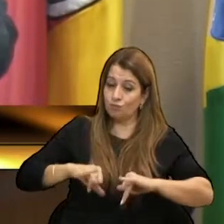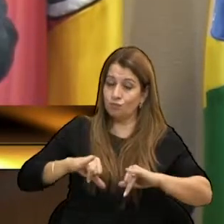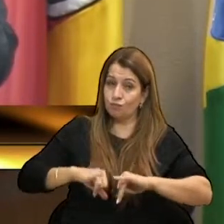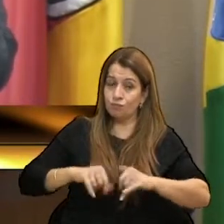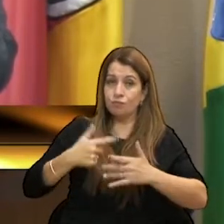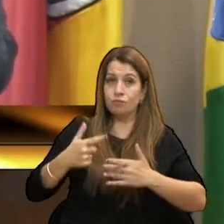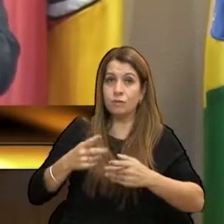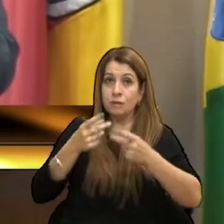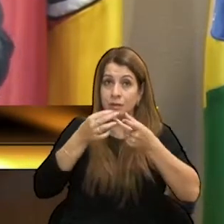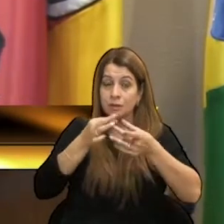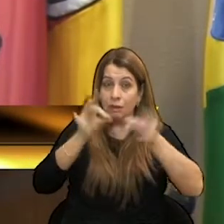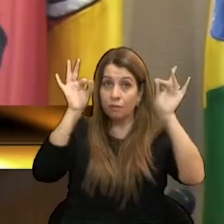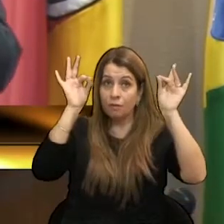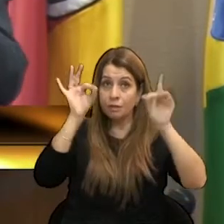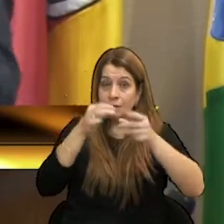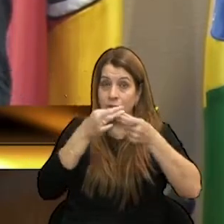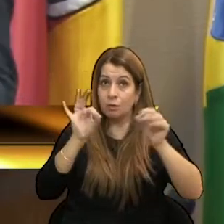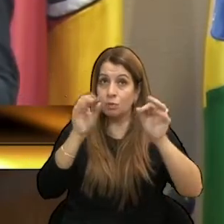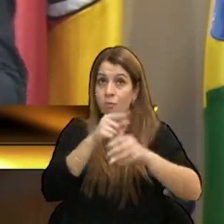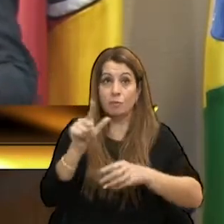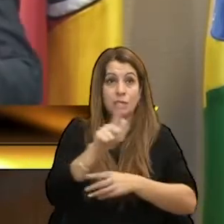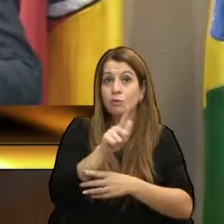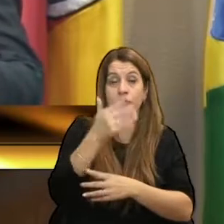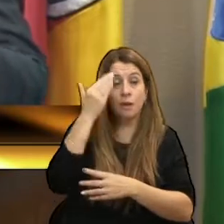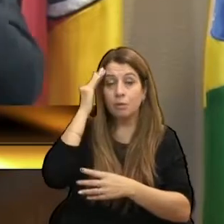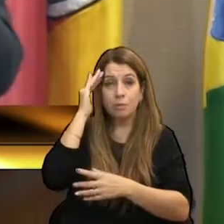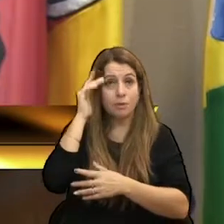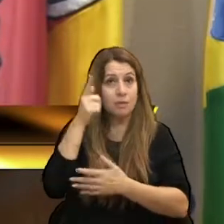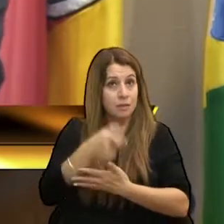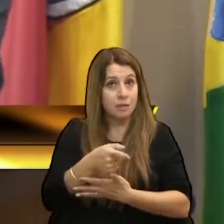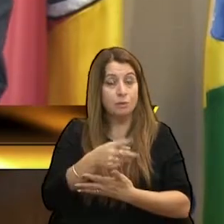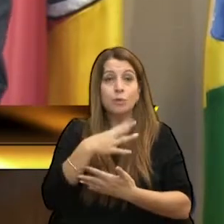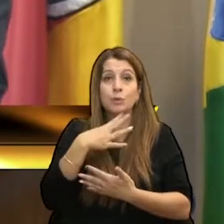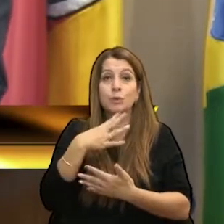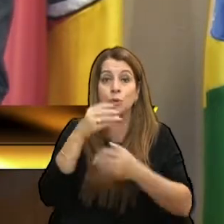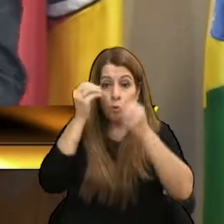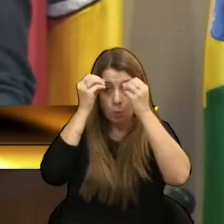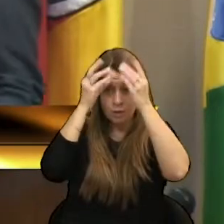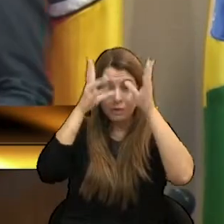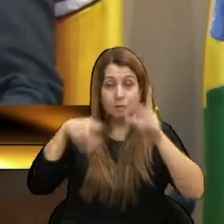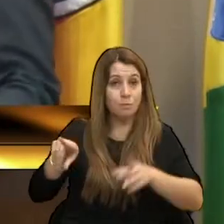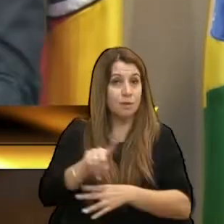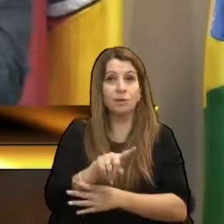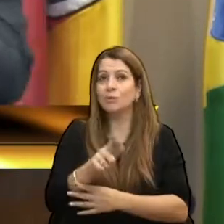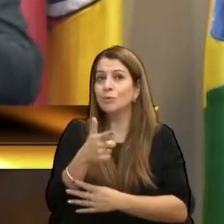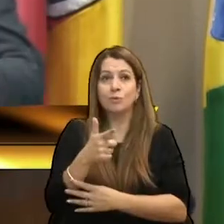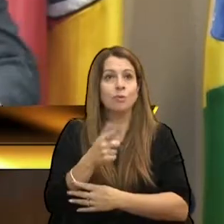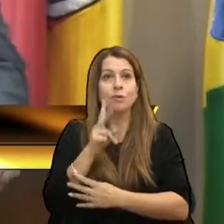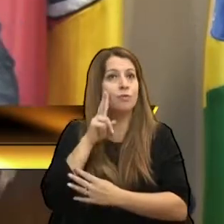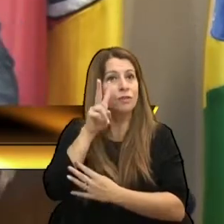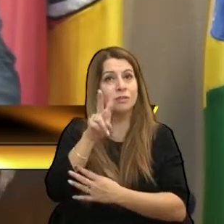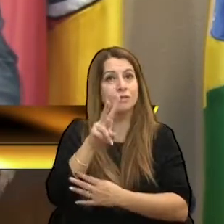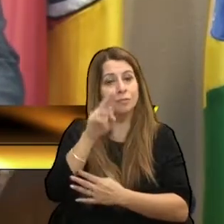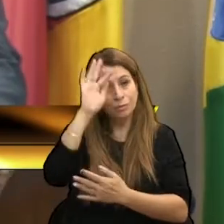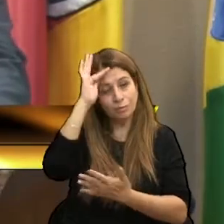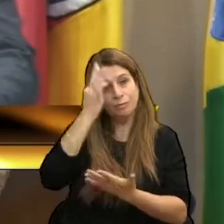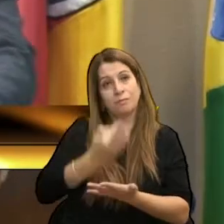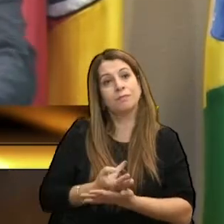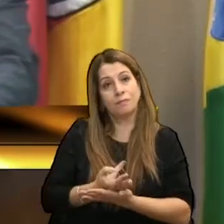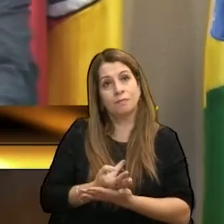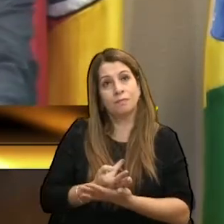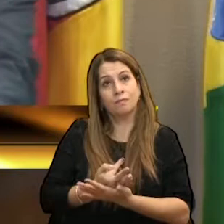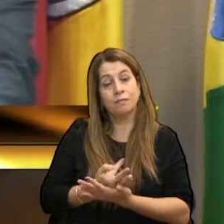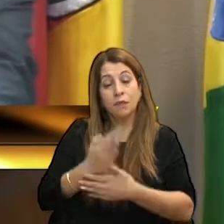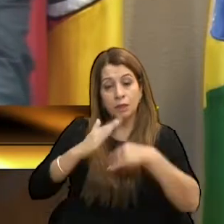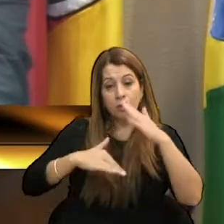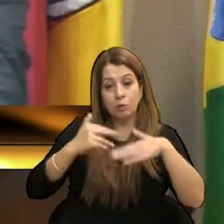a salvação, mas se não houver essa compreensão, se houver esse conhecimento, não há o fortalecimento da fé. Então a obra